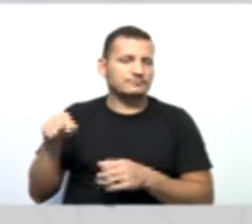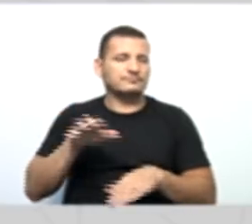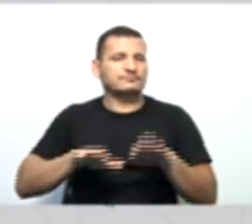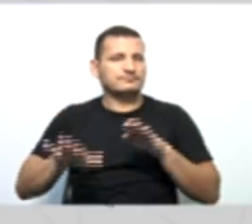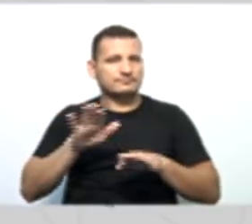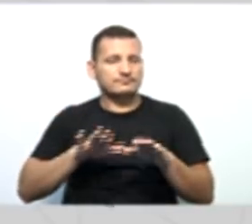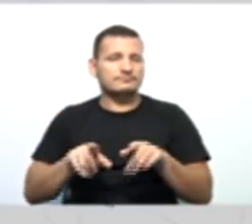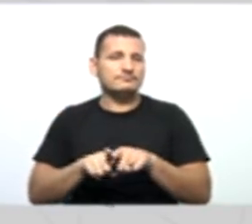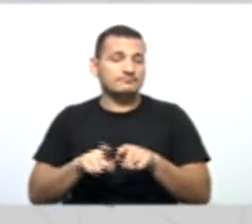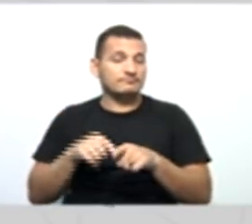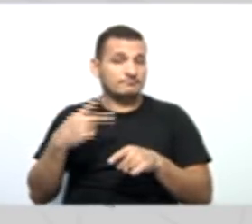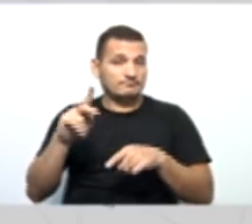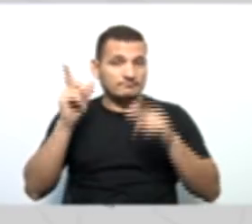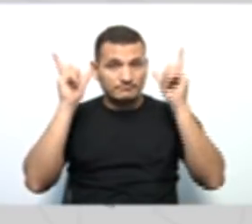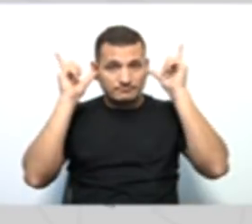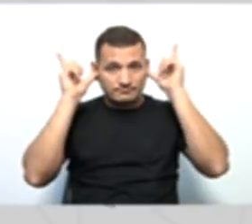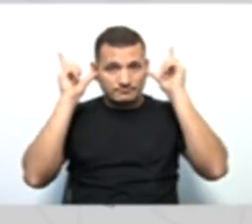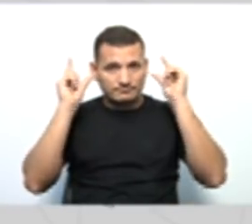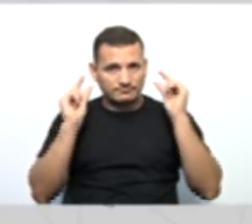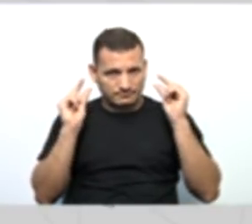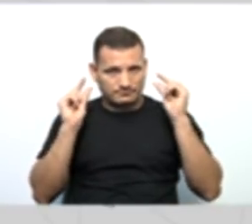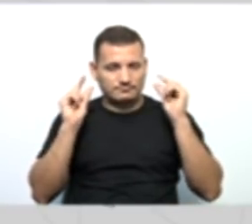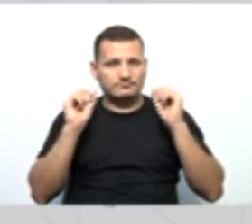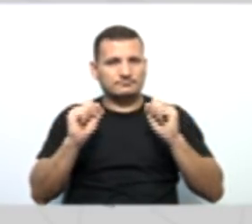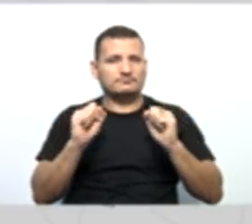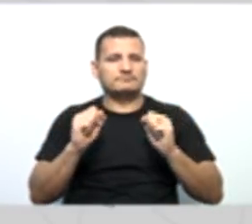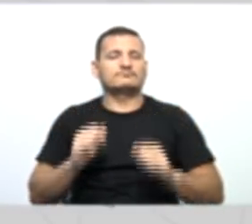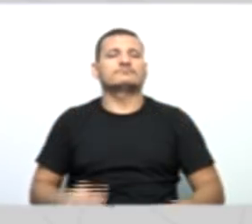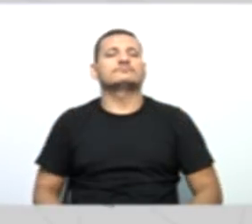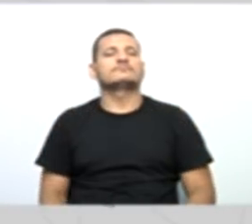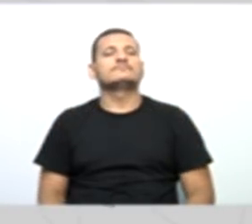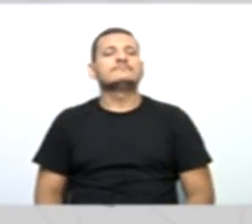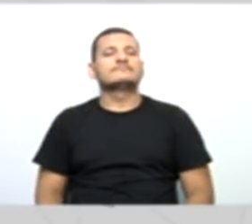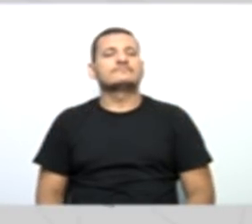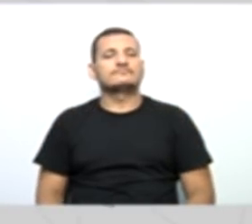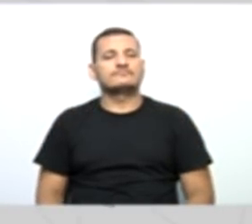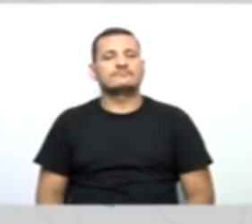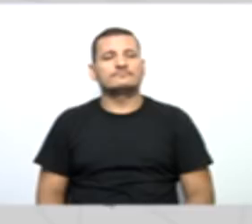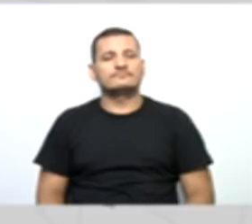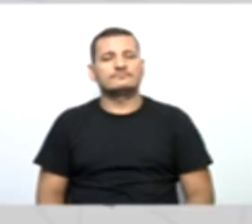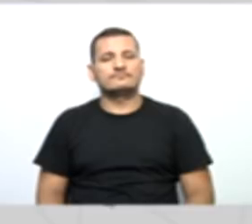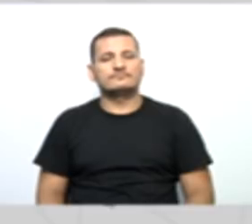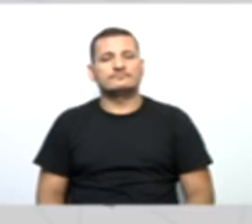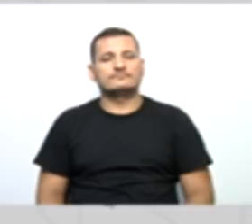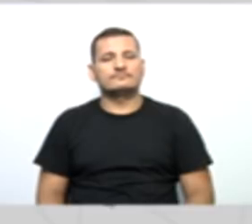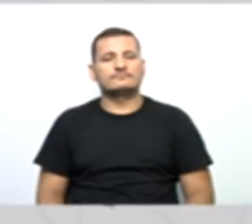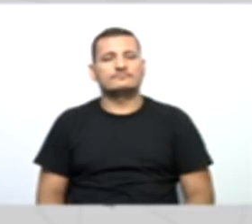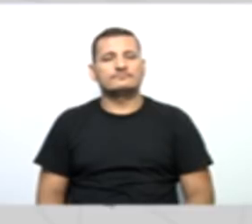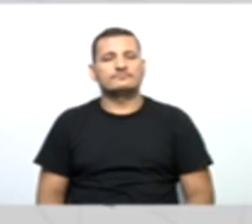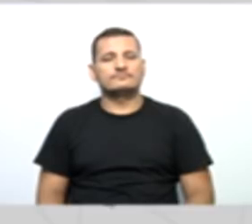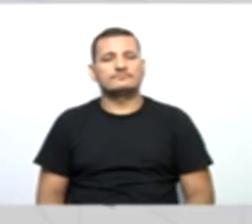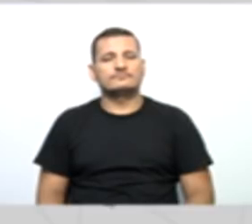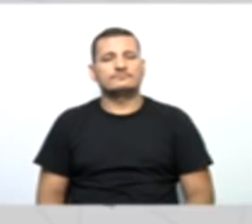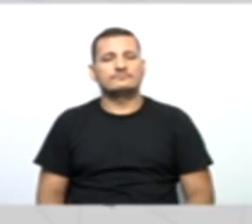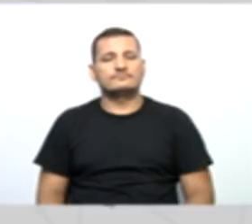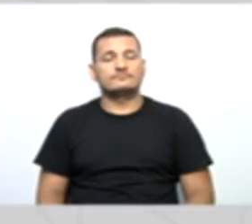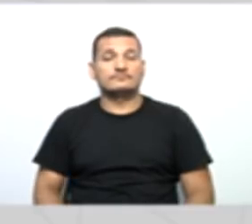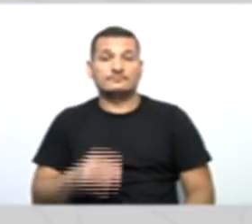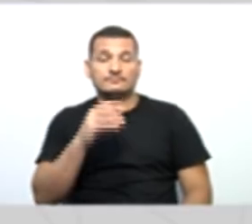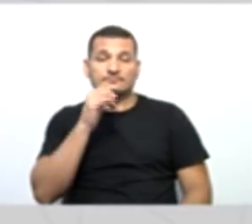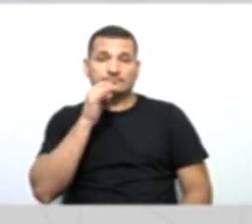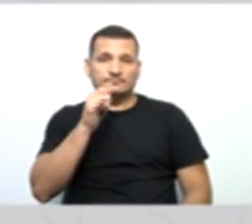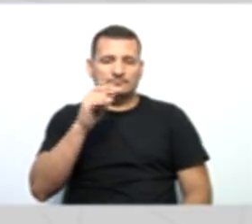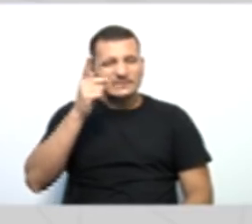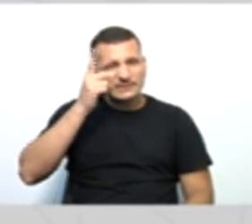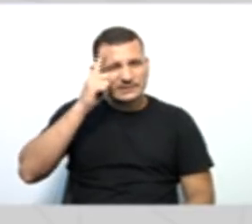com isso, porque a sua audição pode ficar diminuída devido a isso, tá? A exposição contínua ao ruído, olha lá, a